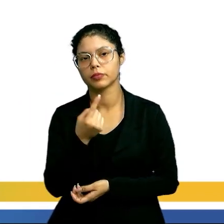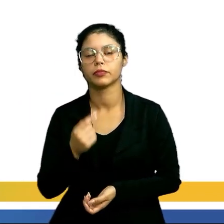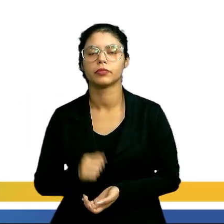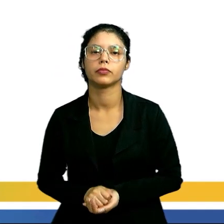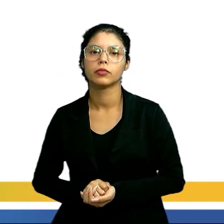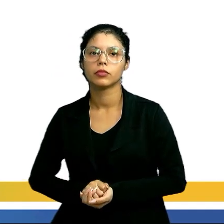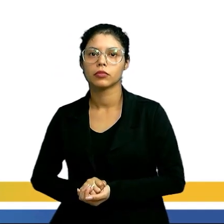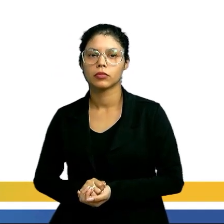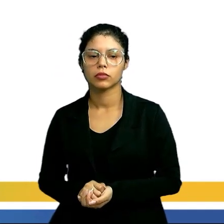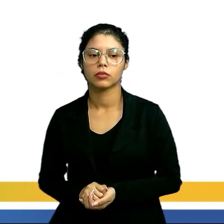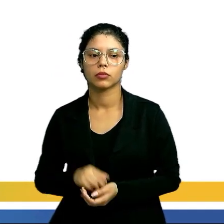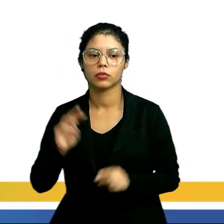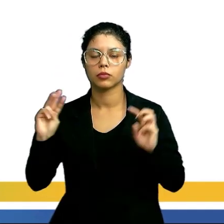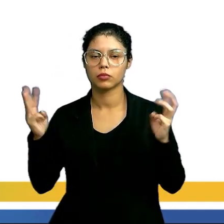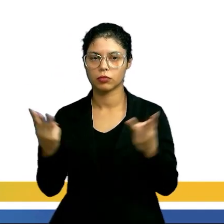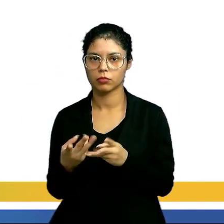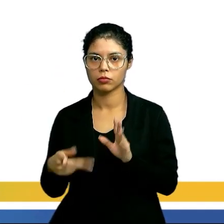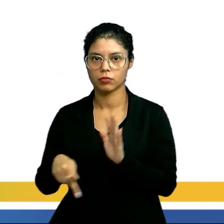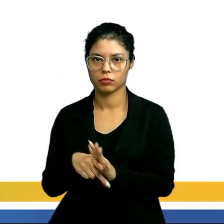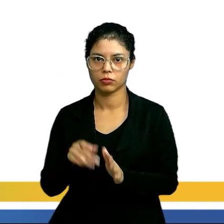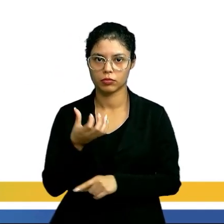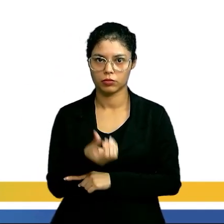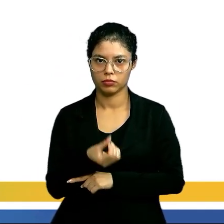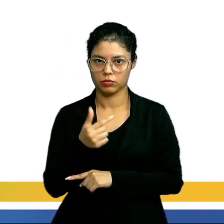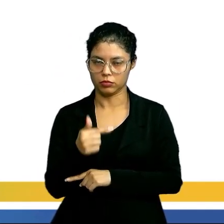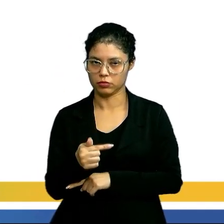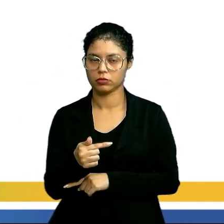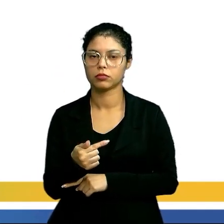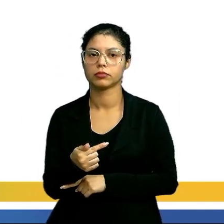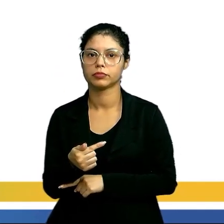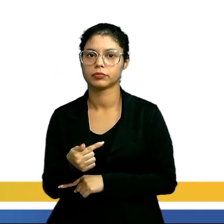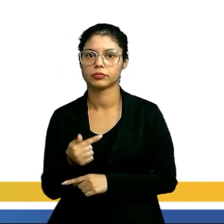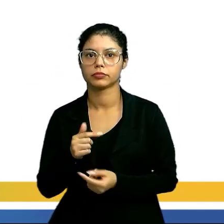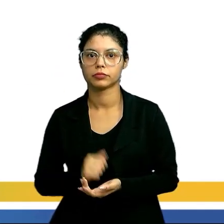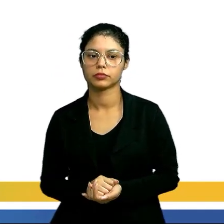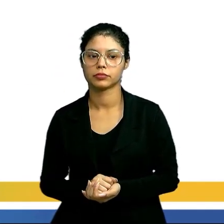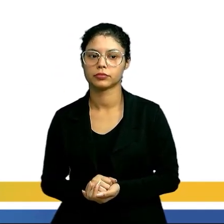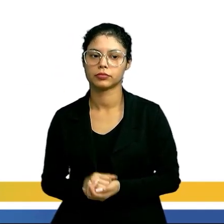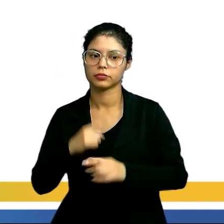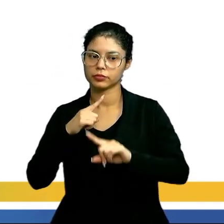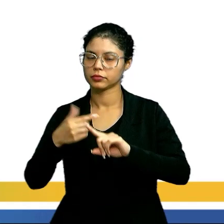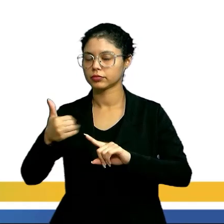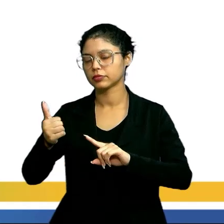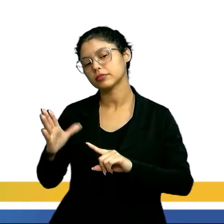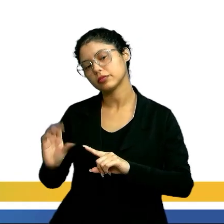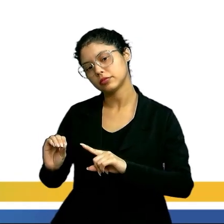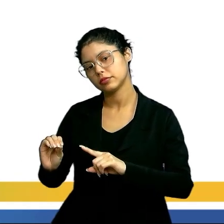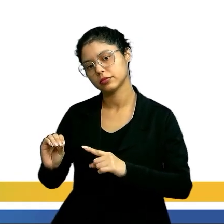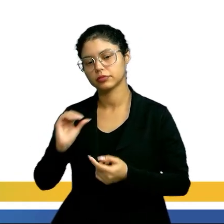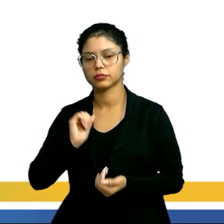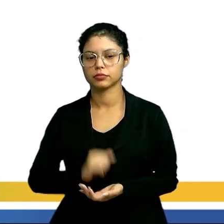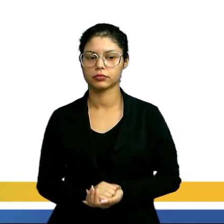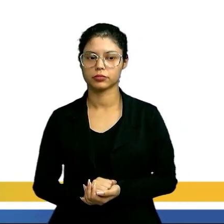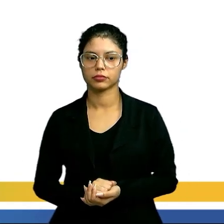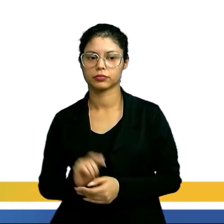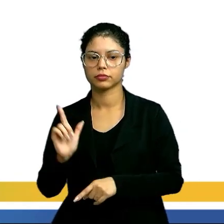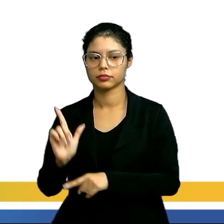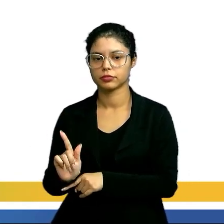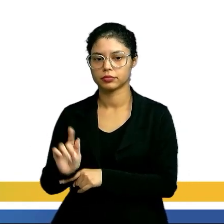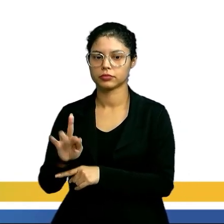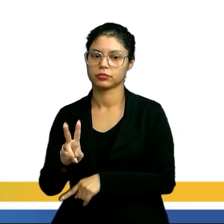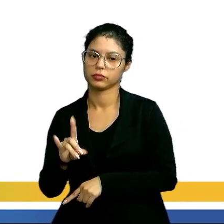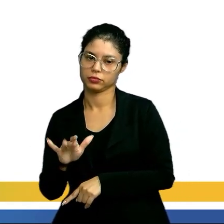né, ela vai adquirir uma energia potencial elástica. Essa energia potencial elástica, ela pode ser